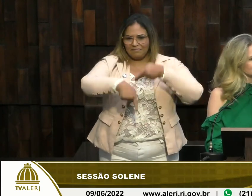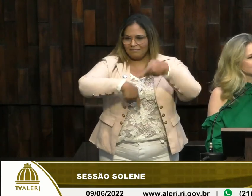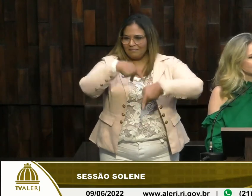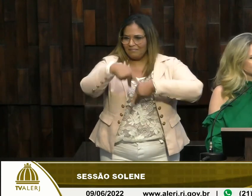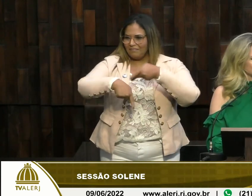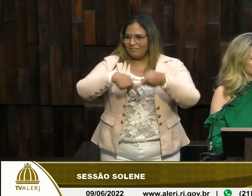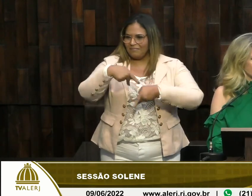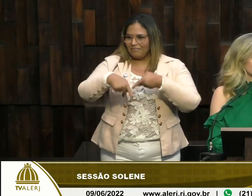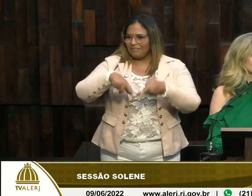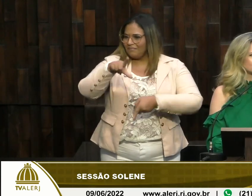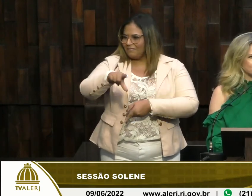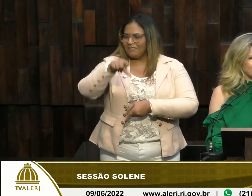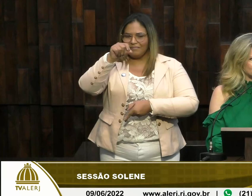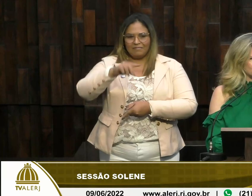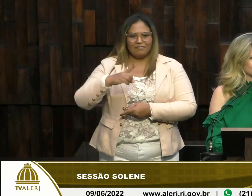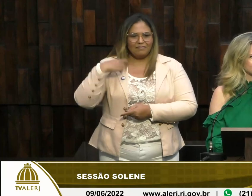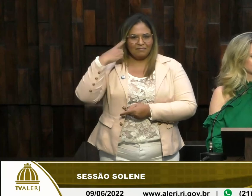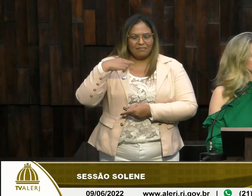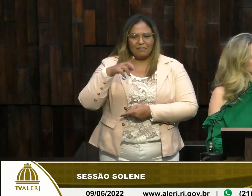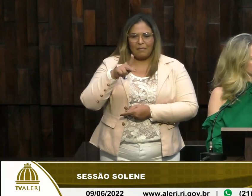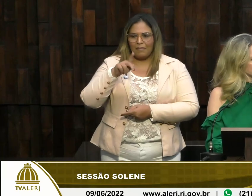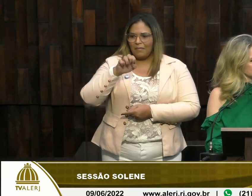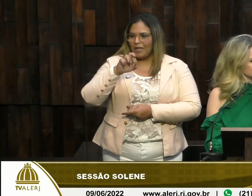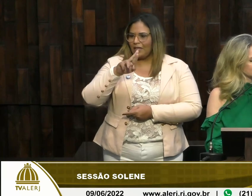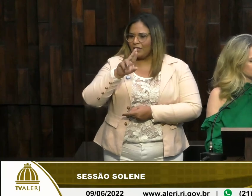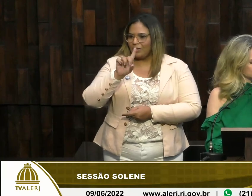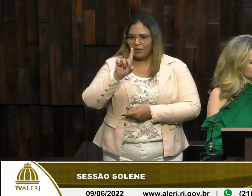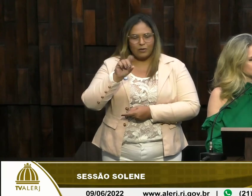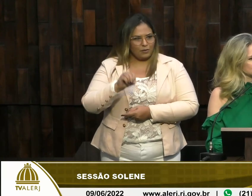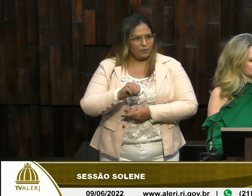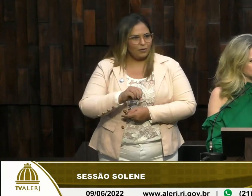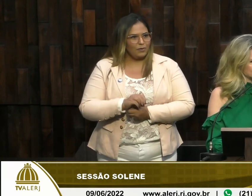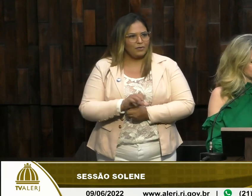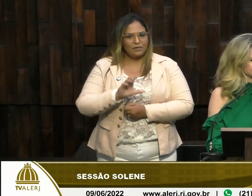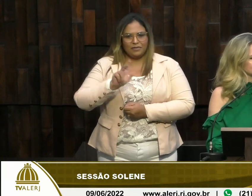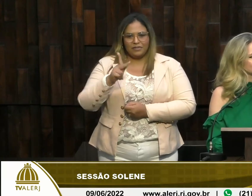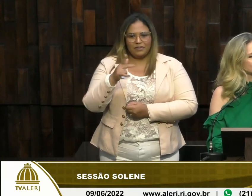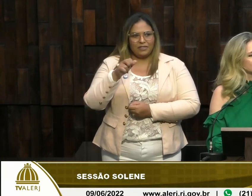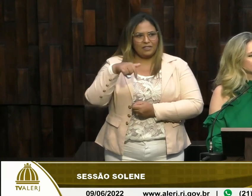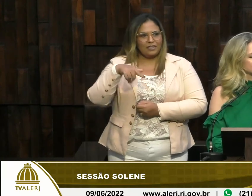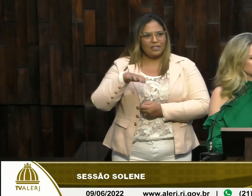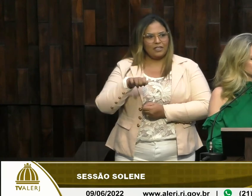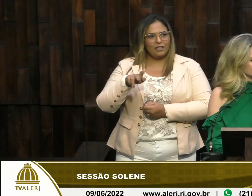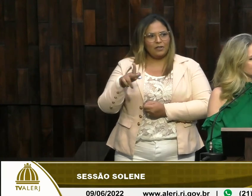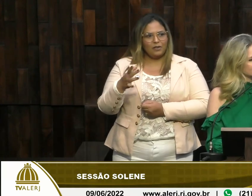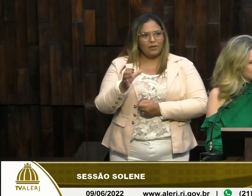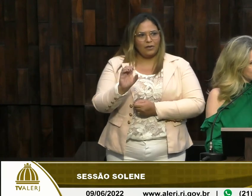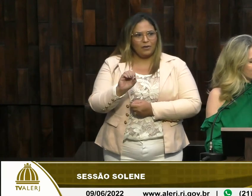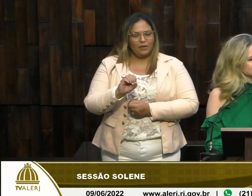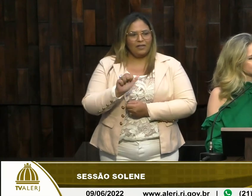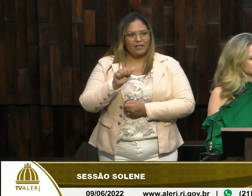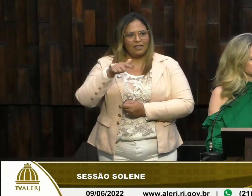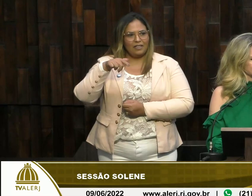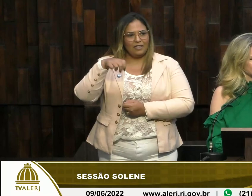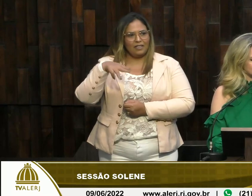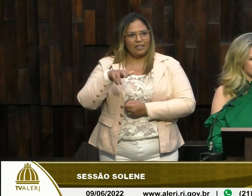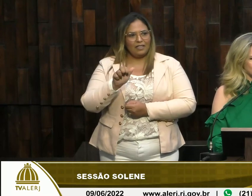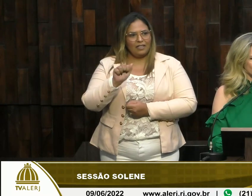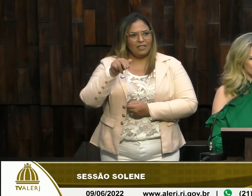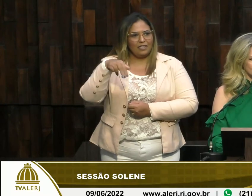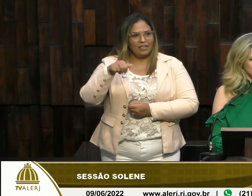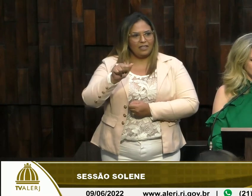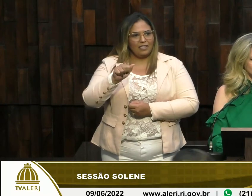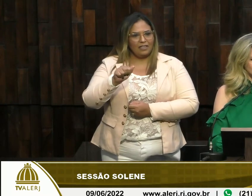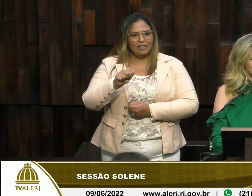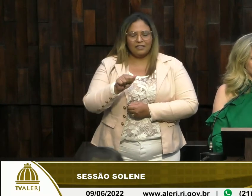brasileiro, deputado Pedro Brazão, deputado Chiquinho Brazão, deputada Lana Passos, que estava até há